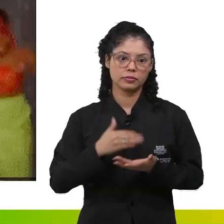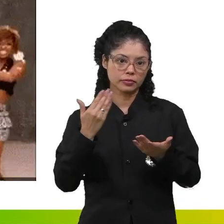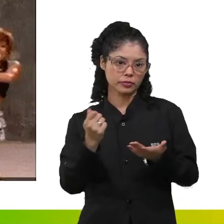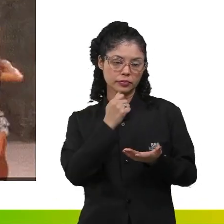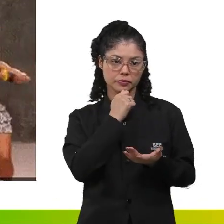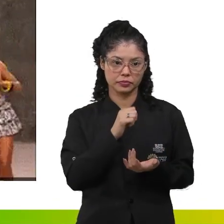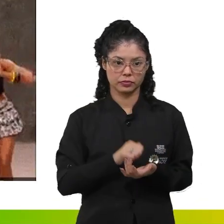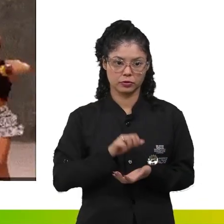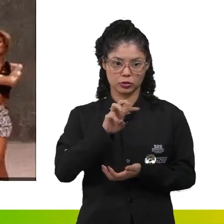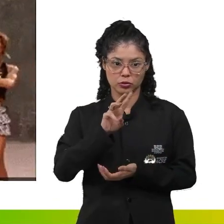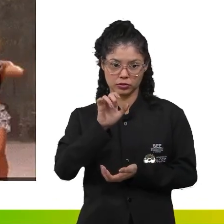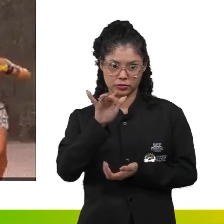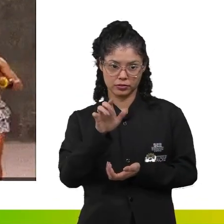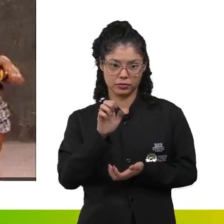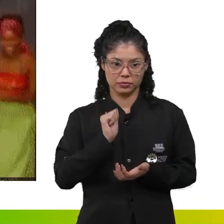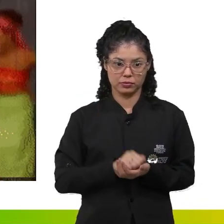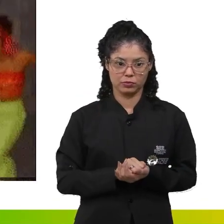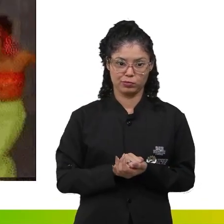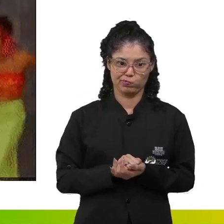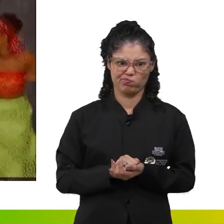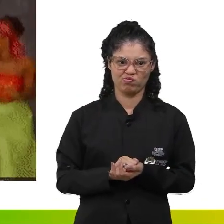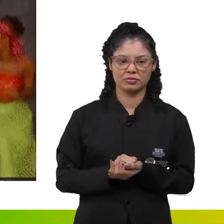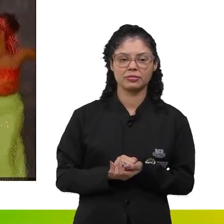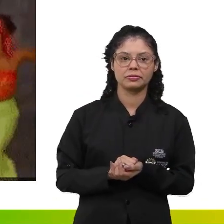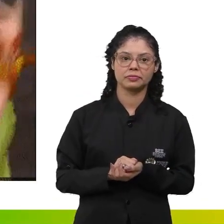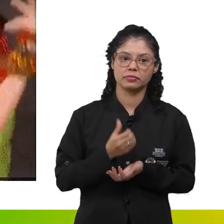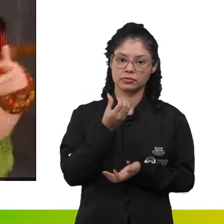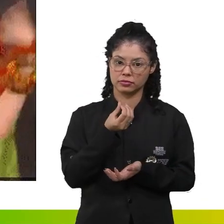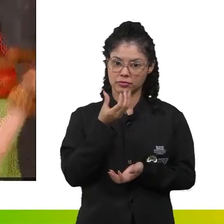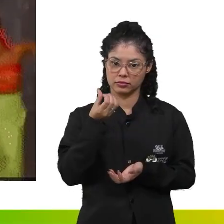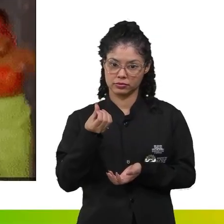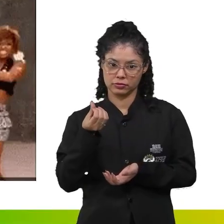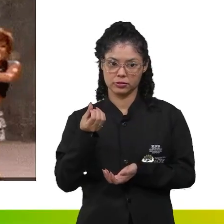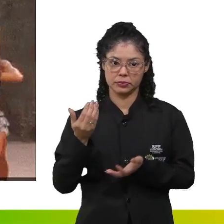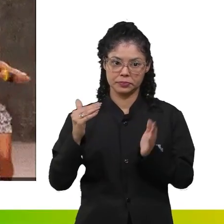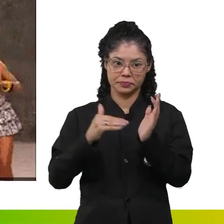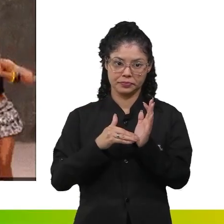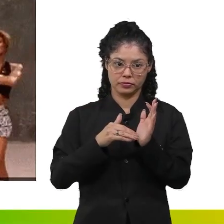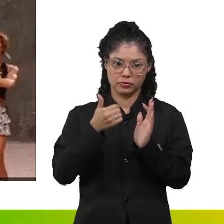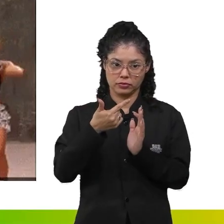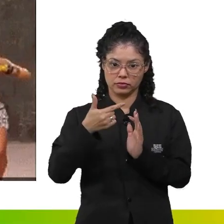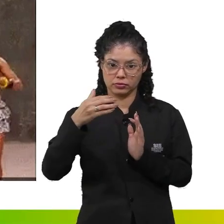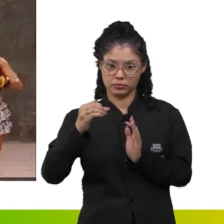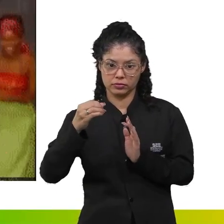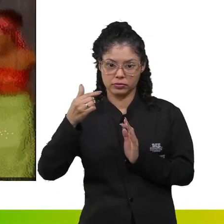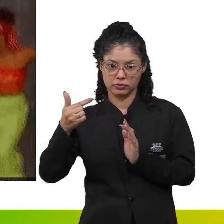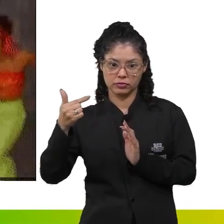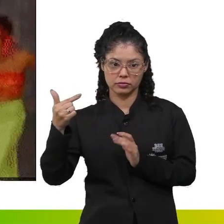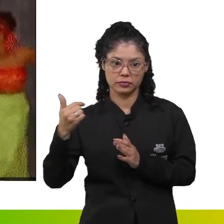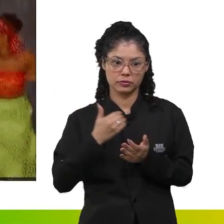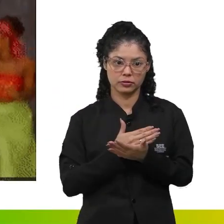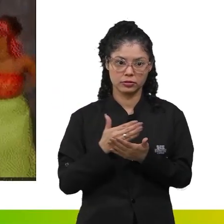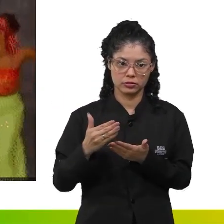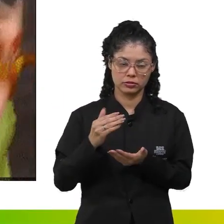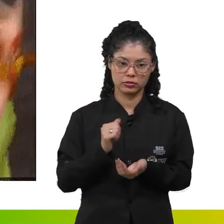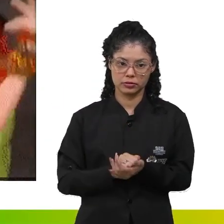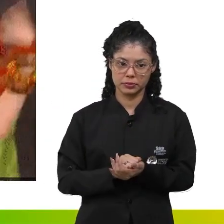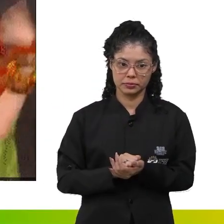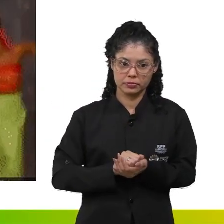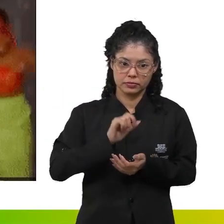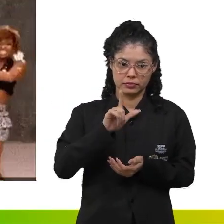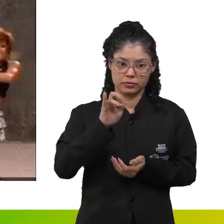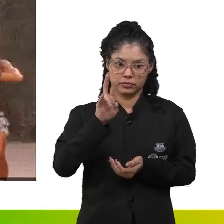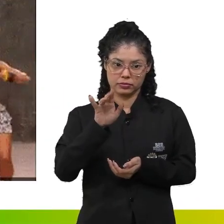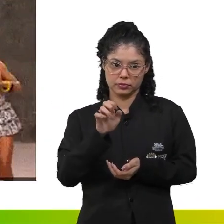temos o Willy, deixa eu ver, Reino Unido em 90, de 66 a 2022, começou com o Willy, terminou com o